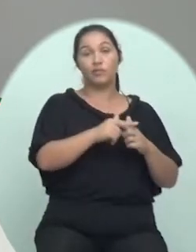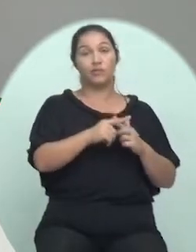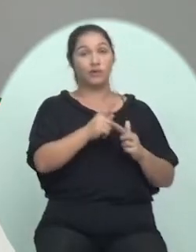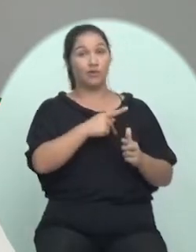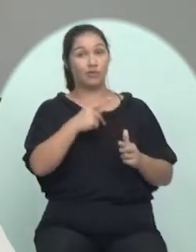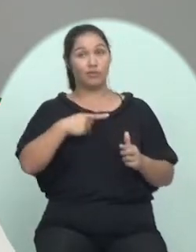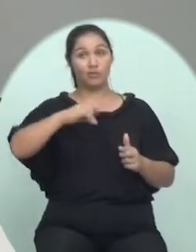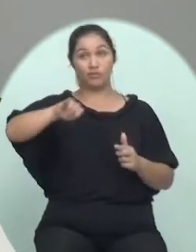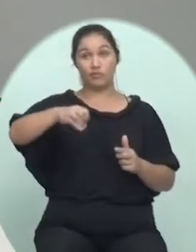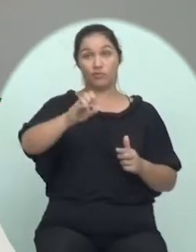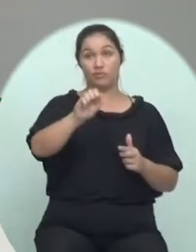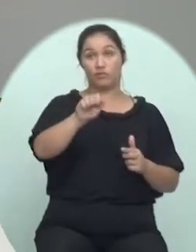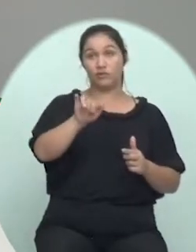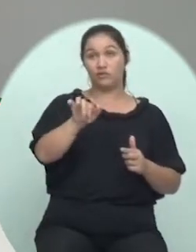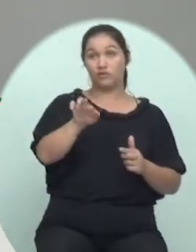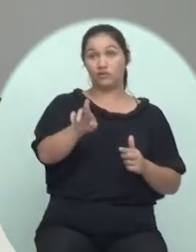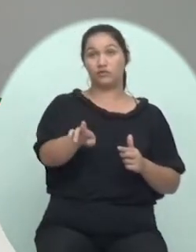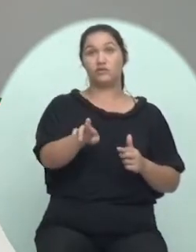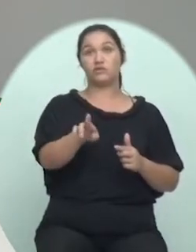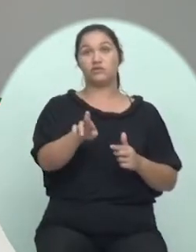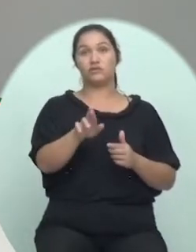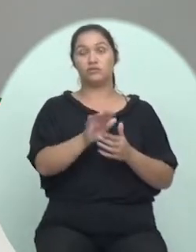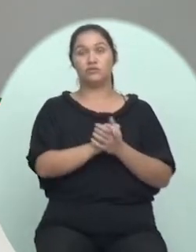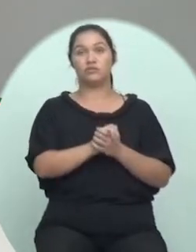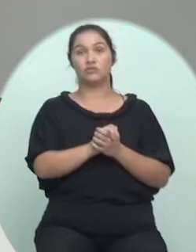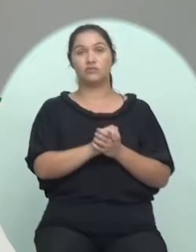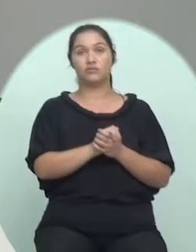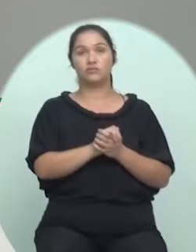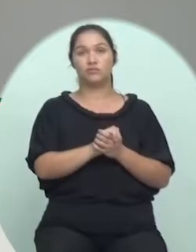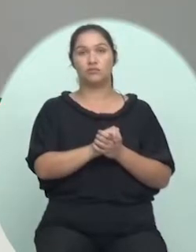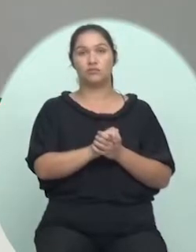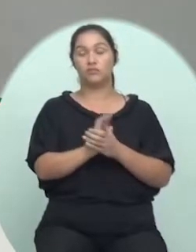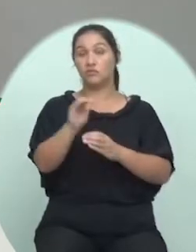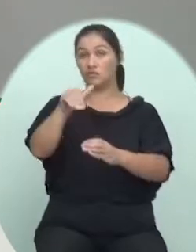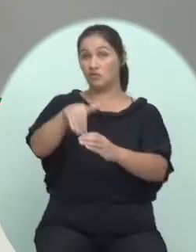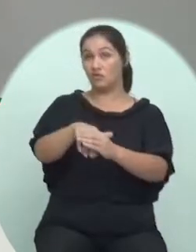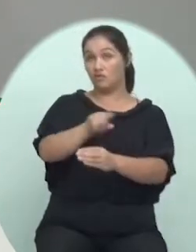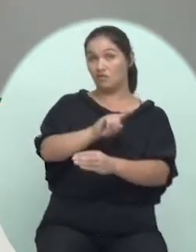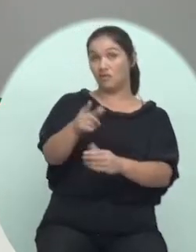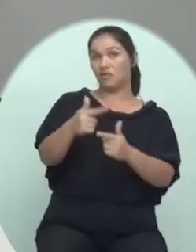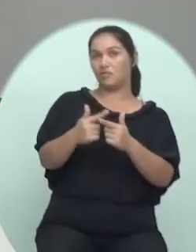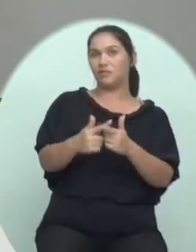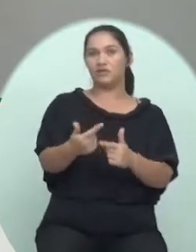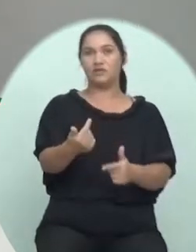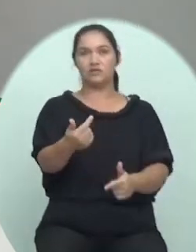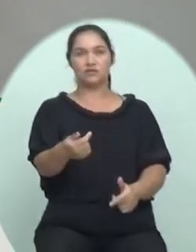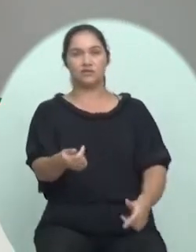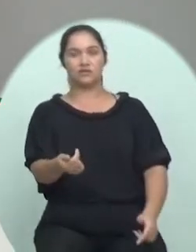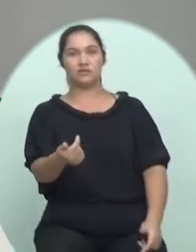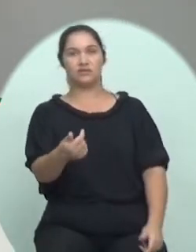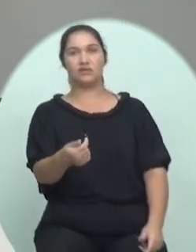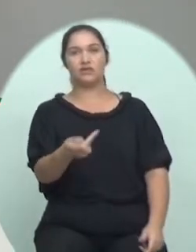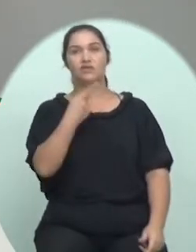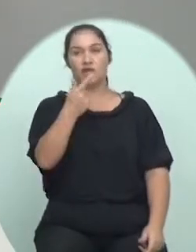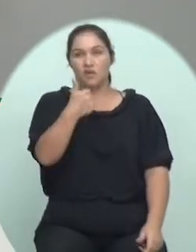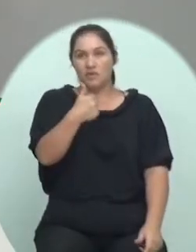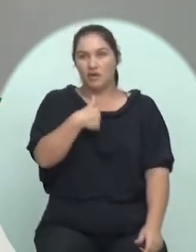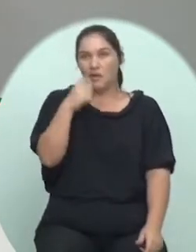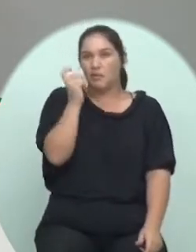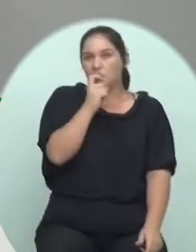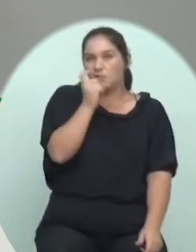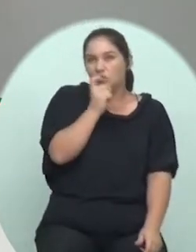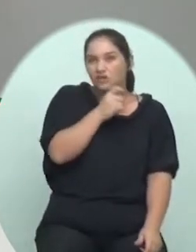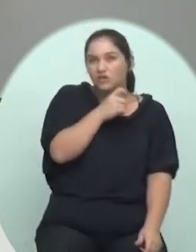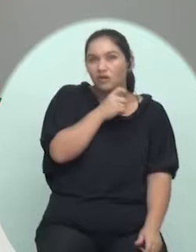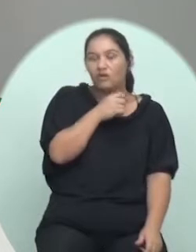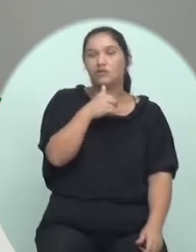iria dar o troco. Por quê? Se me chama de mentiroso, eu dou o troco. Então, a gente tinha essa possibilidade. Por